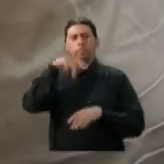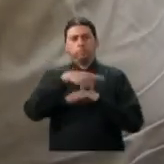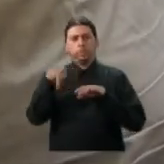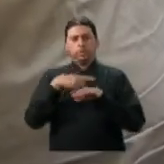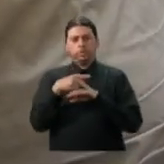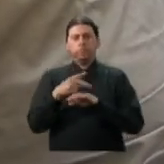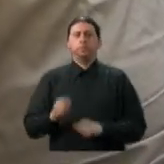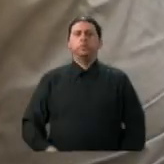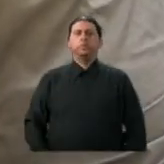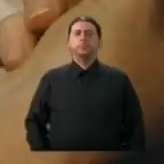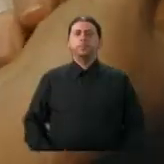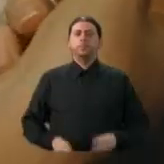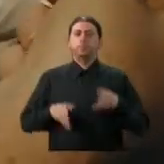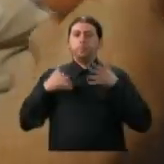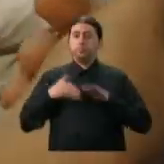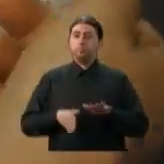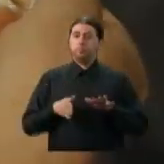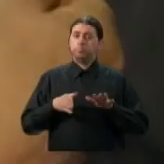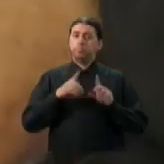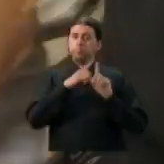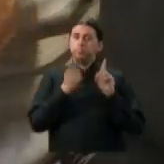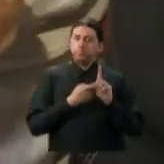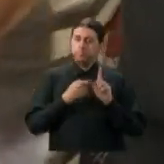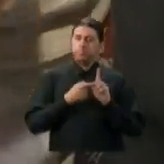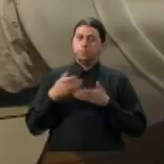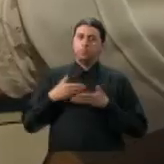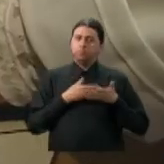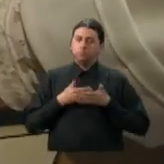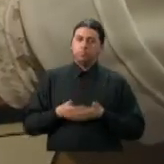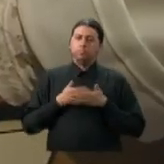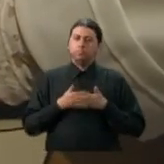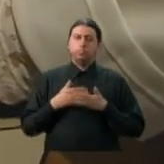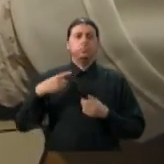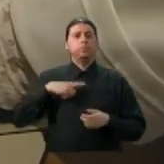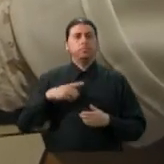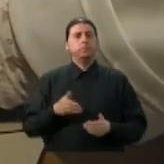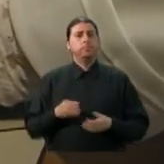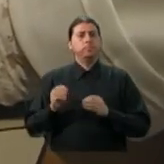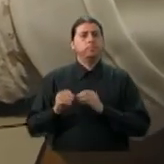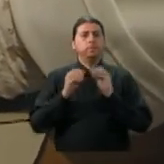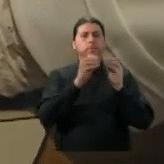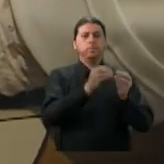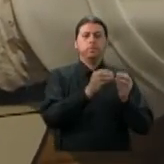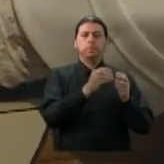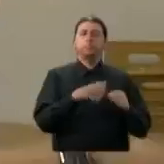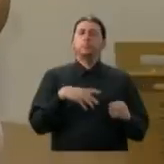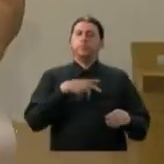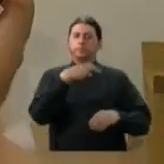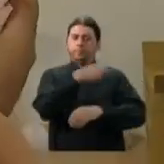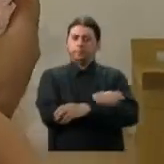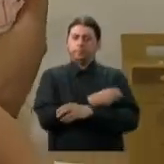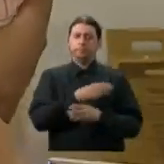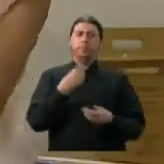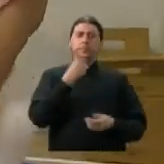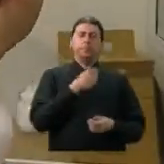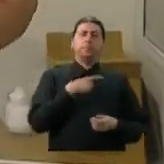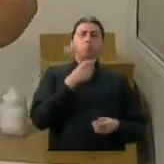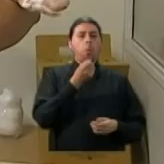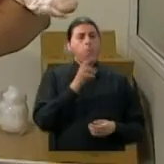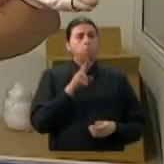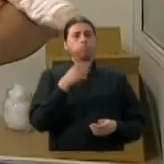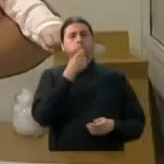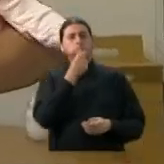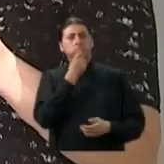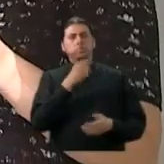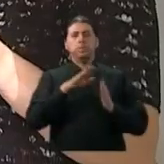de recém-nascidos cumprem uma rotina mensal: levar os filhos ao posto de saúde para receber as doses do calendário de